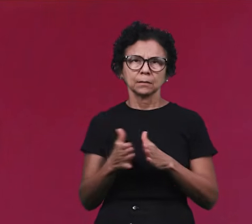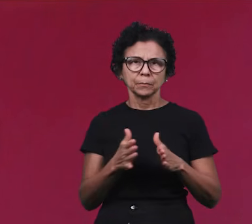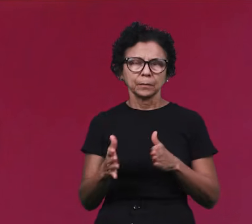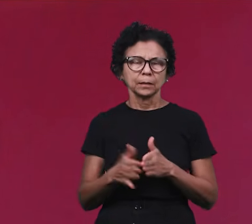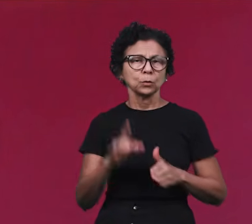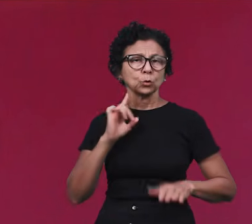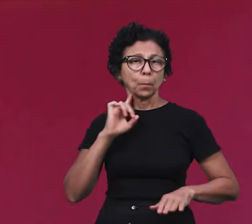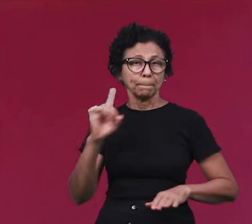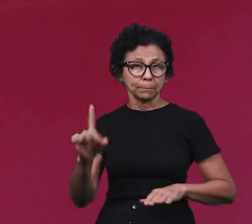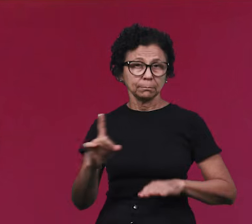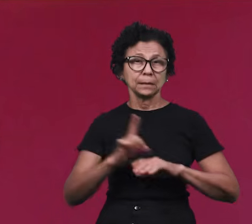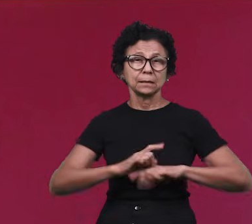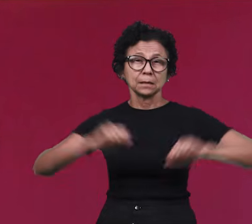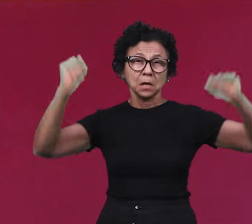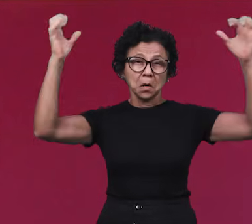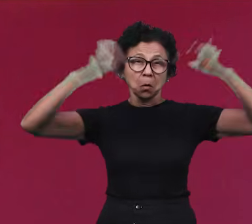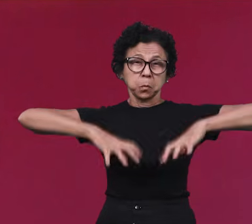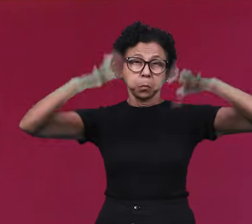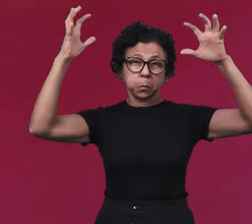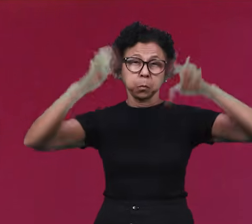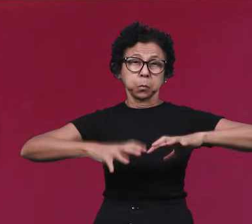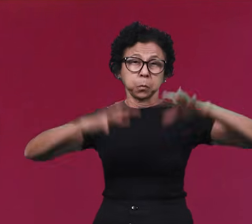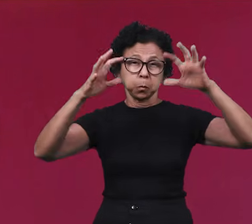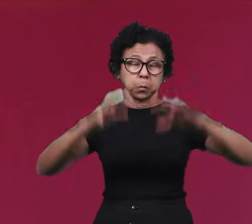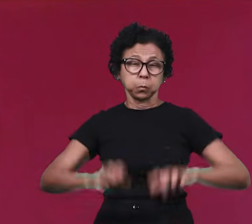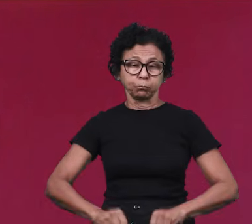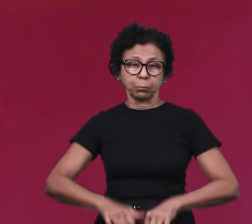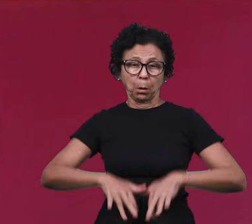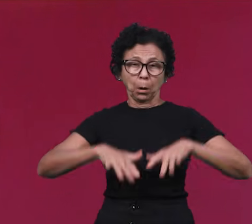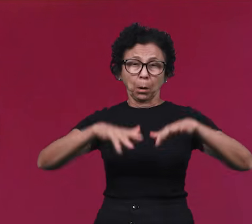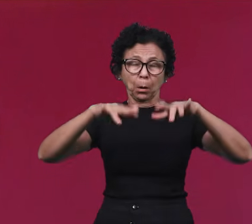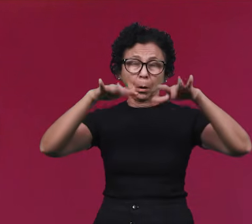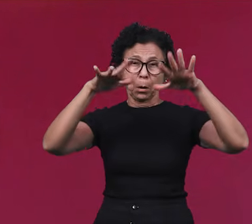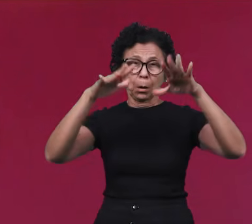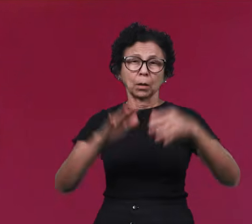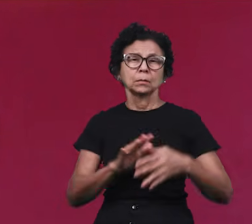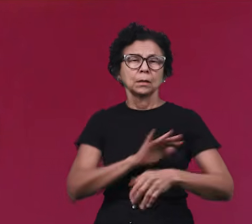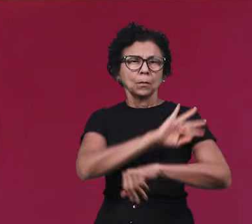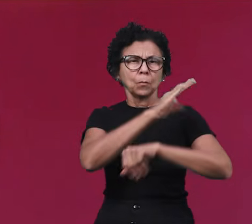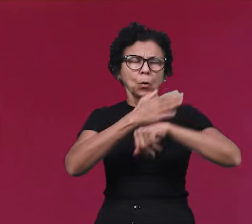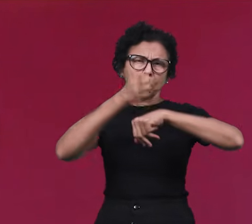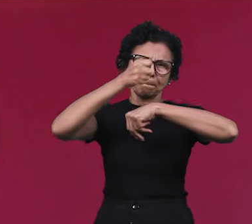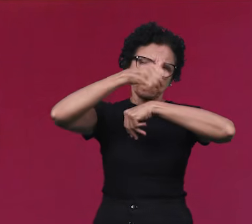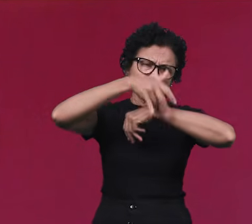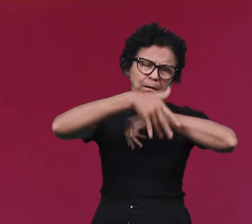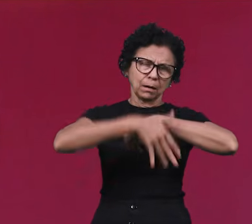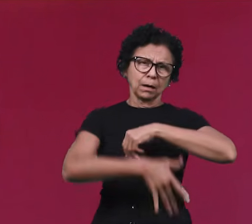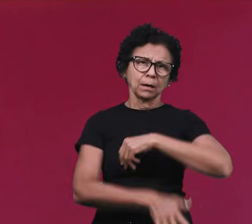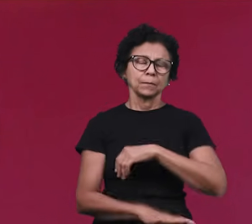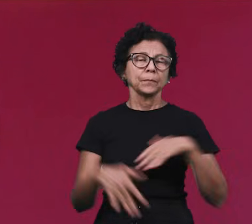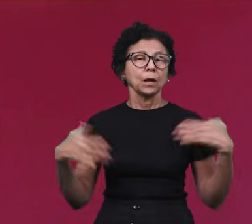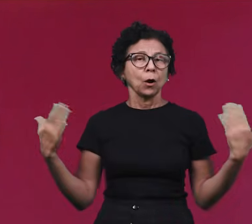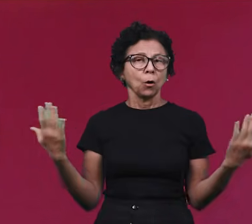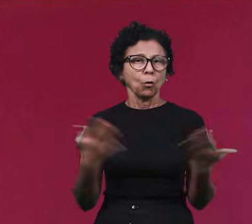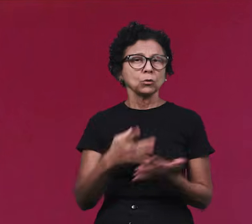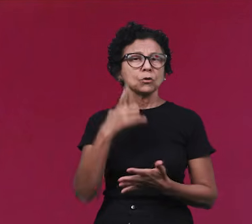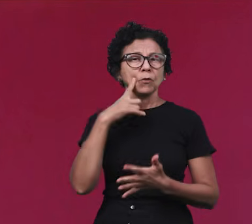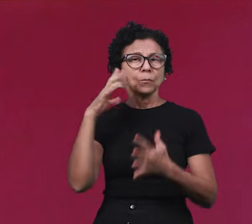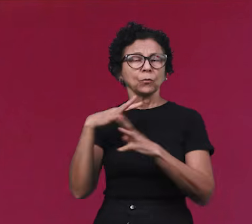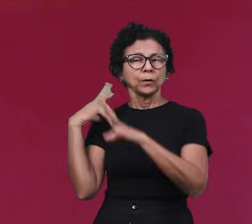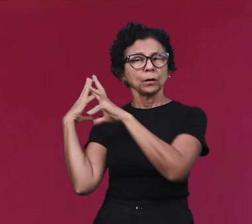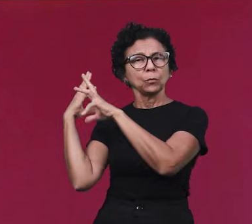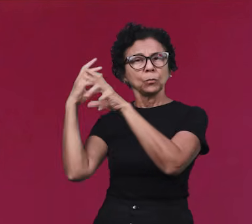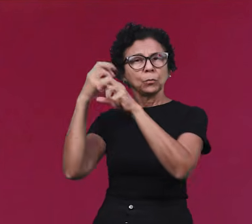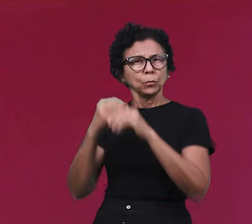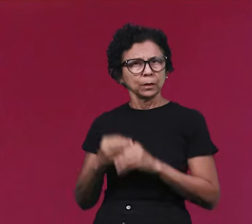que o estado de Minas Gerais registrou fortes chuvas, enchentes e deslizamentos. Hoje, apresentamos o